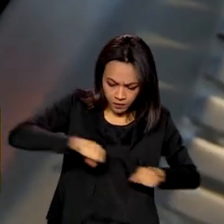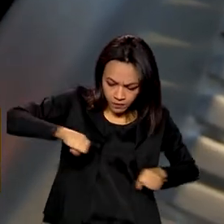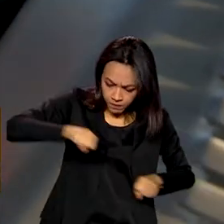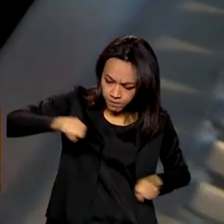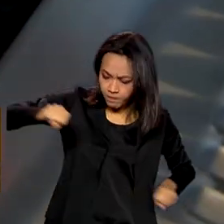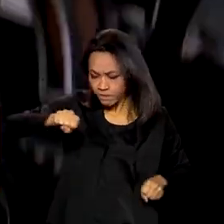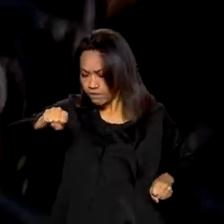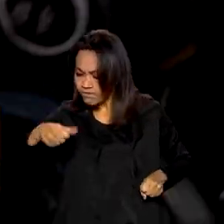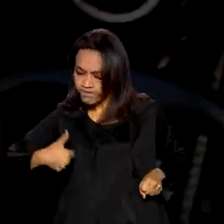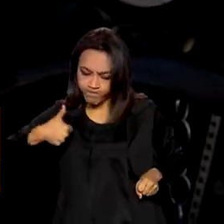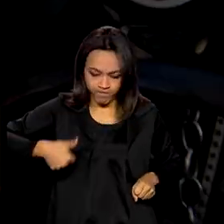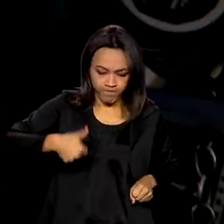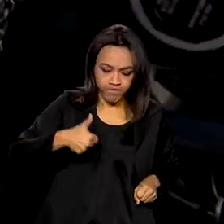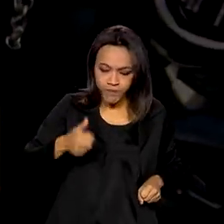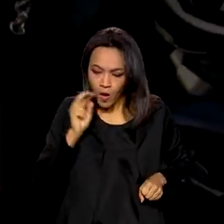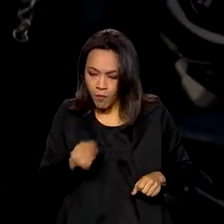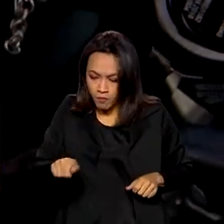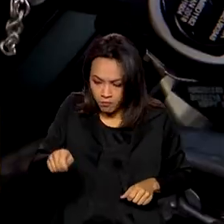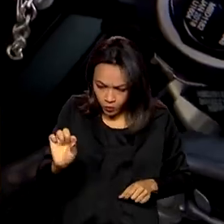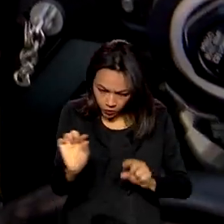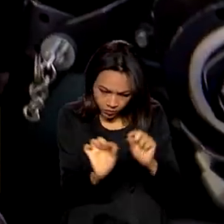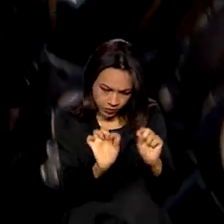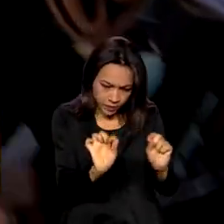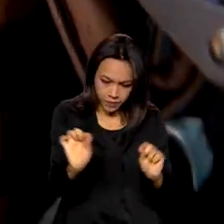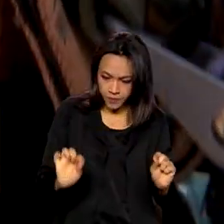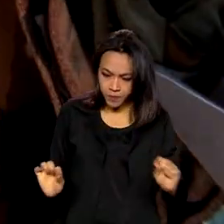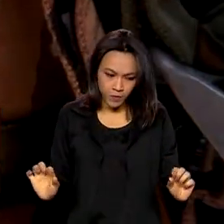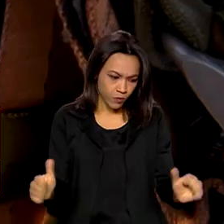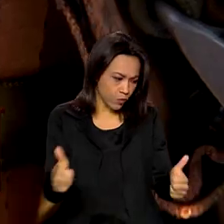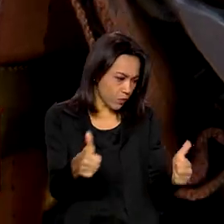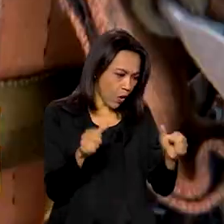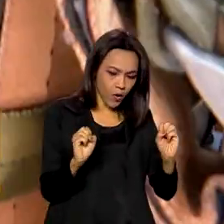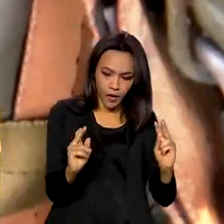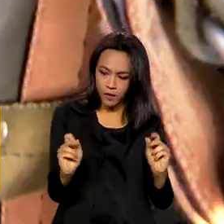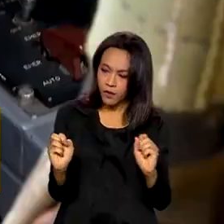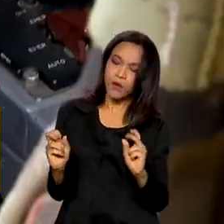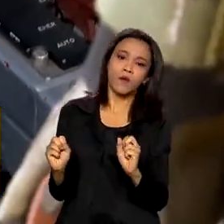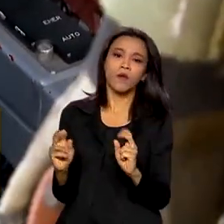todas esticadas, checo todos os botões, tudo desligado,